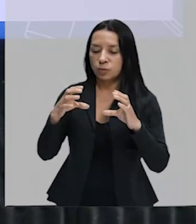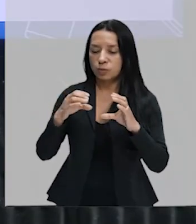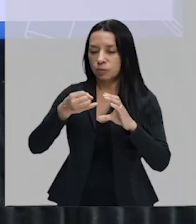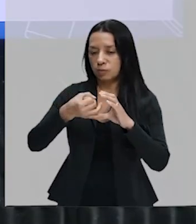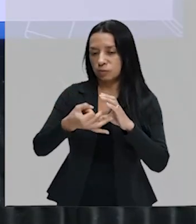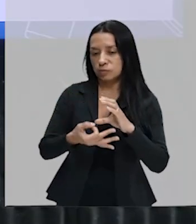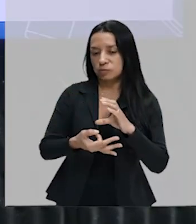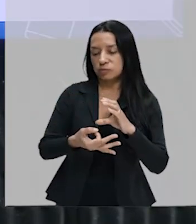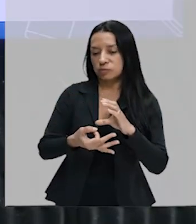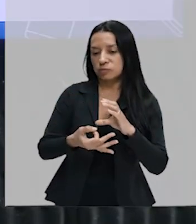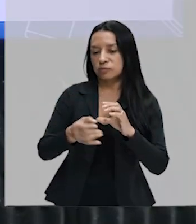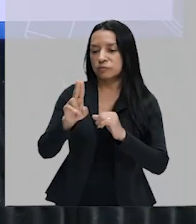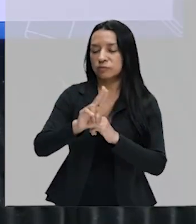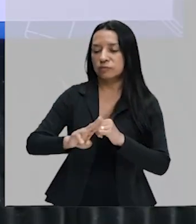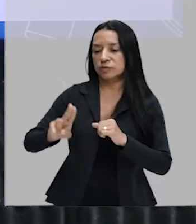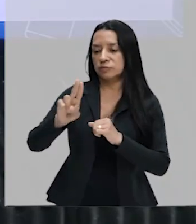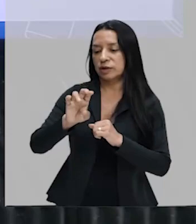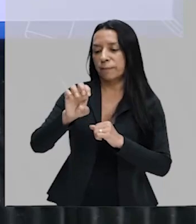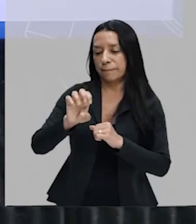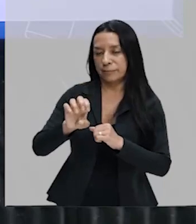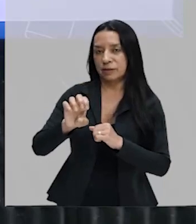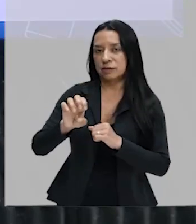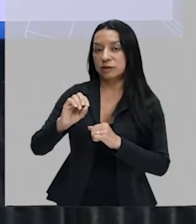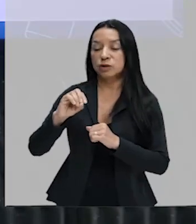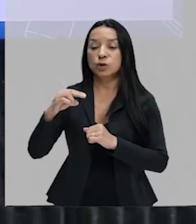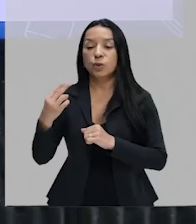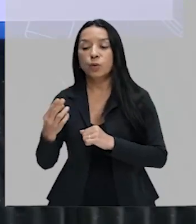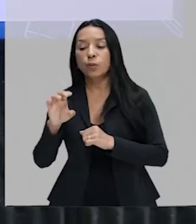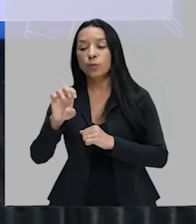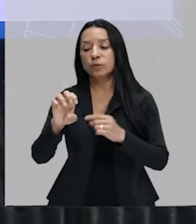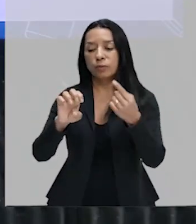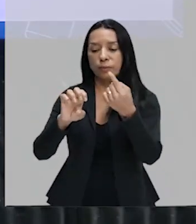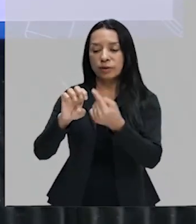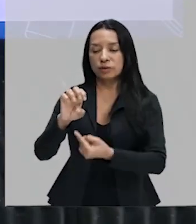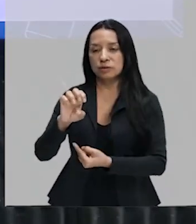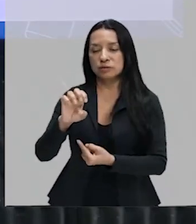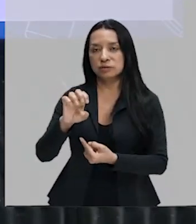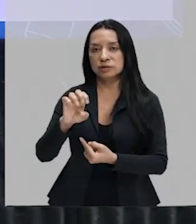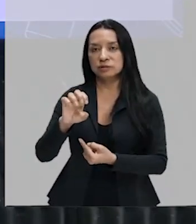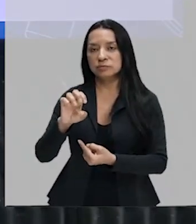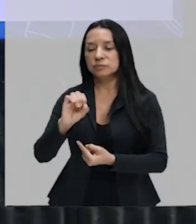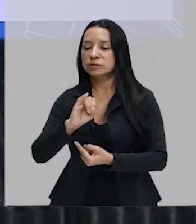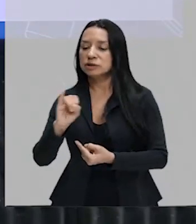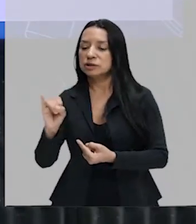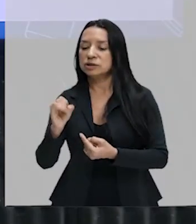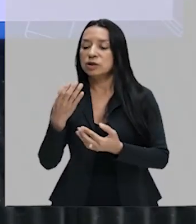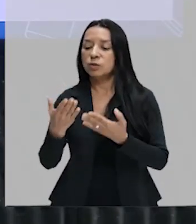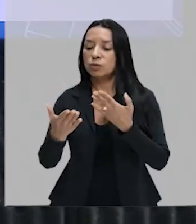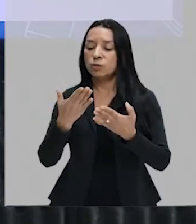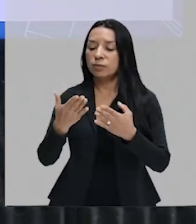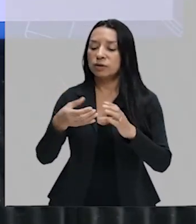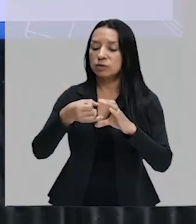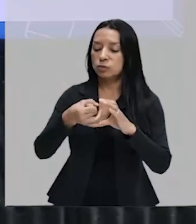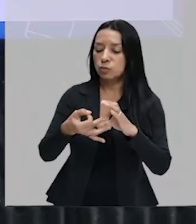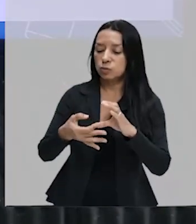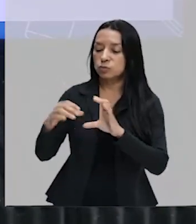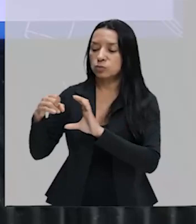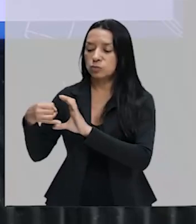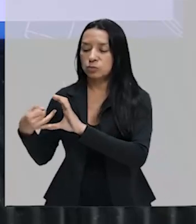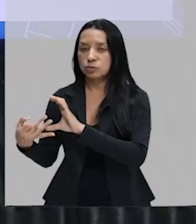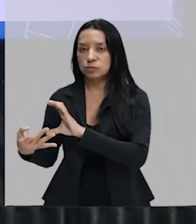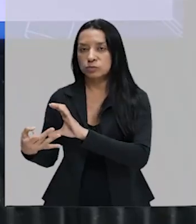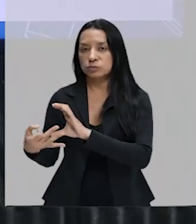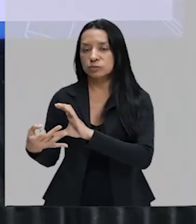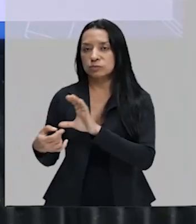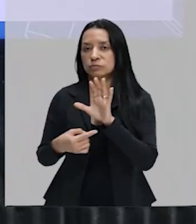usar ou o pertence ou o não pertence. Se por acaso tu estiver comparando conjuntos entre si, ou